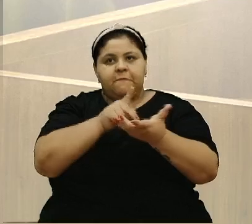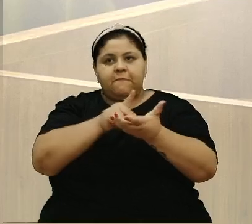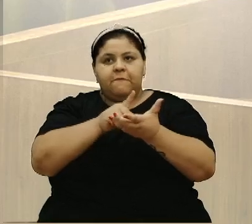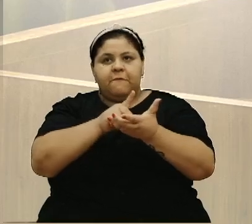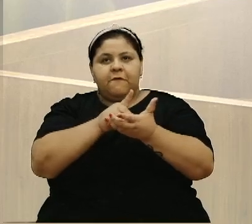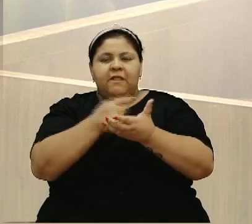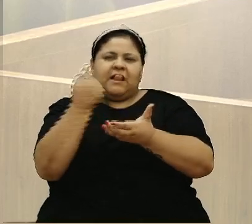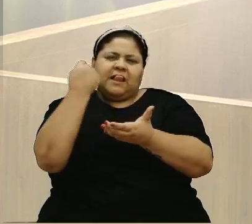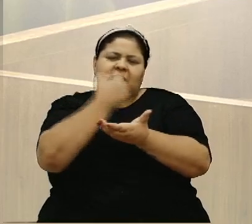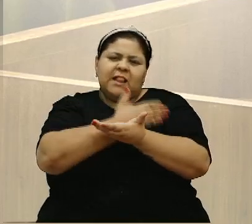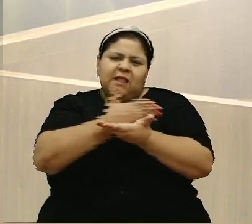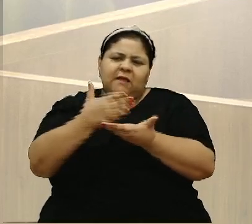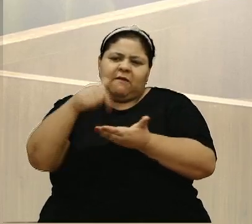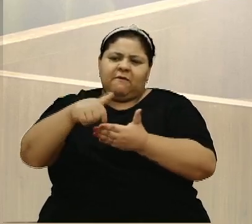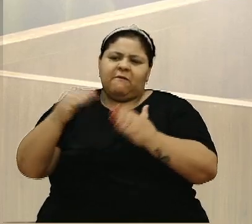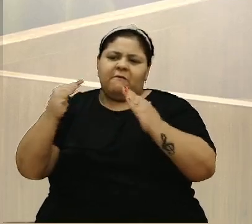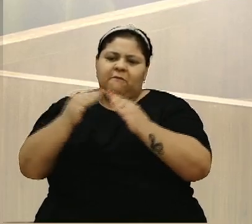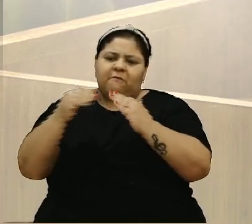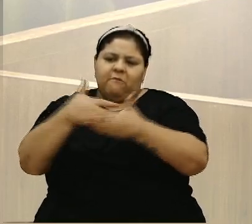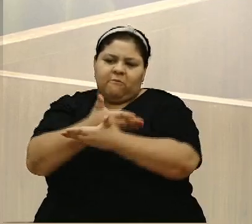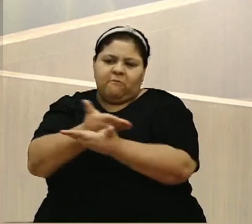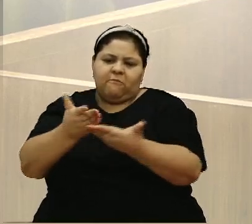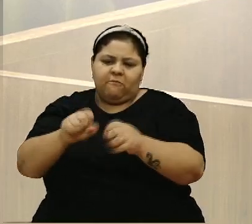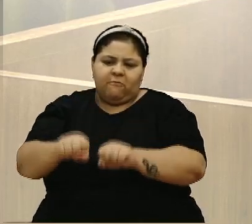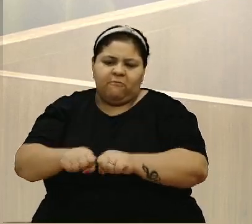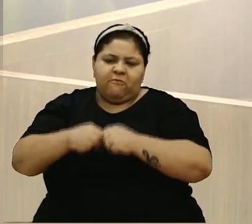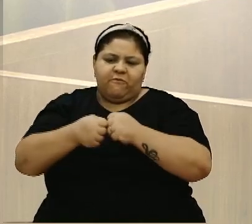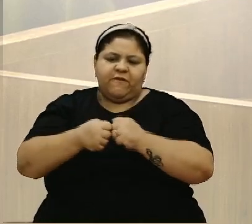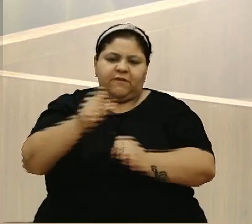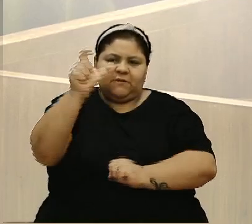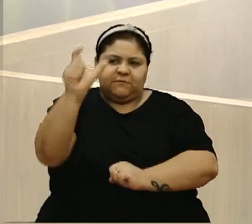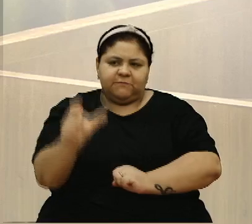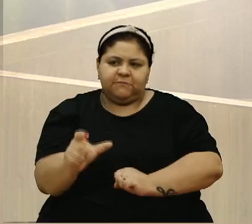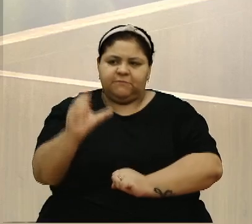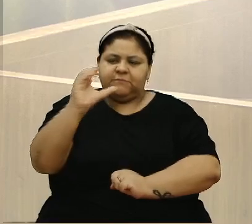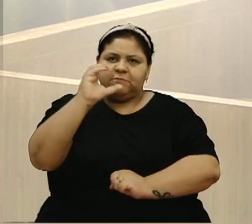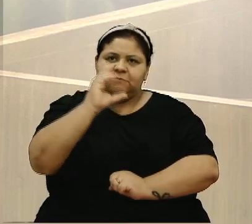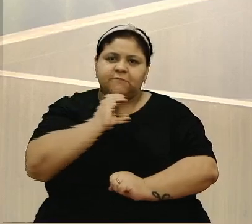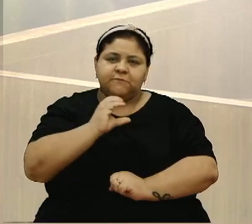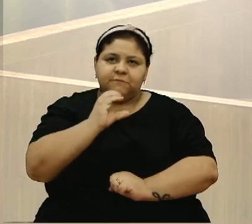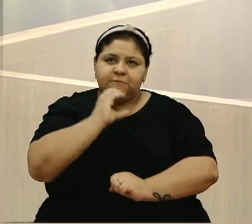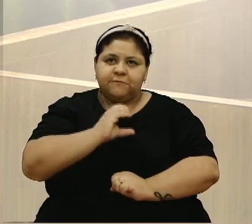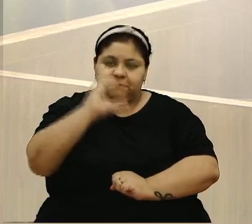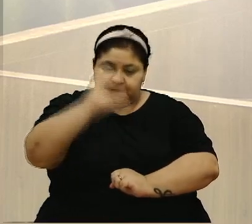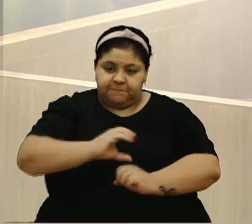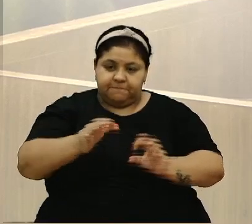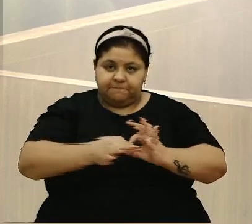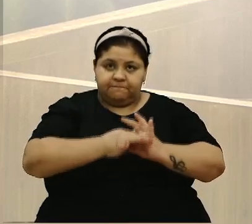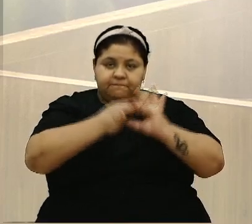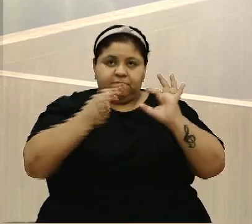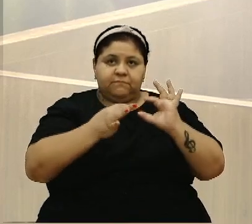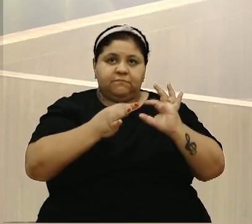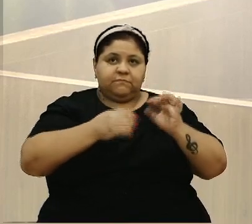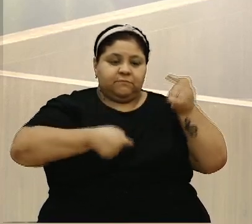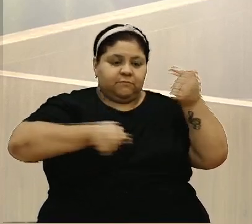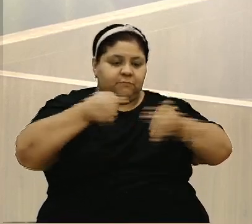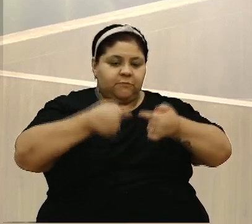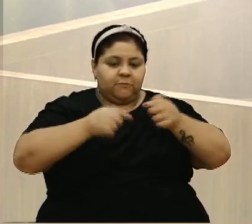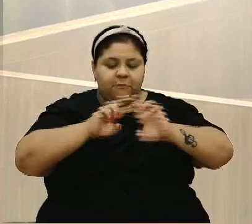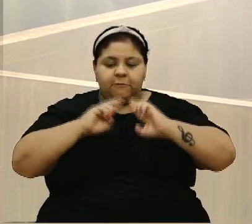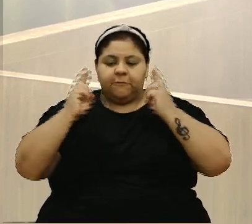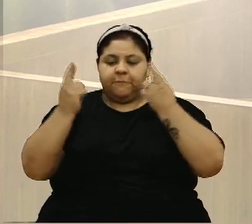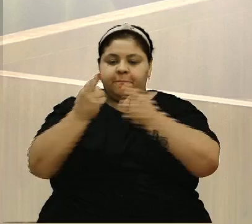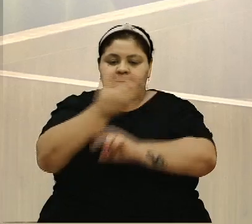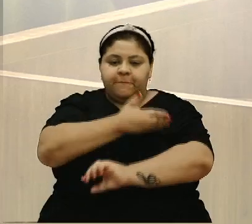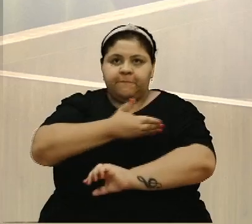tem sido um espaço de defesa dos direitos dos cidadãos e da liberdade. Por meio de debates, audiências